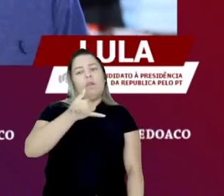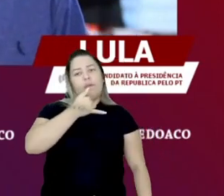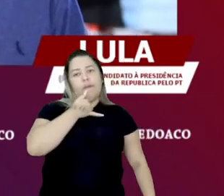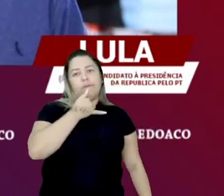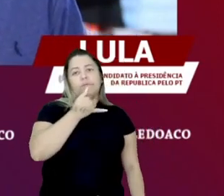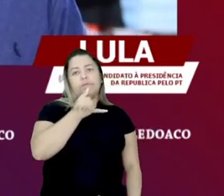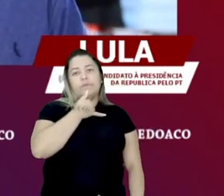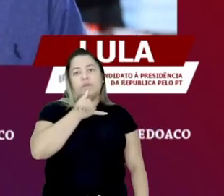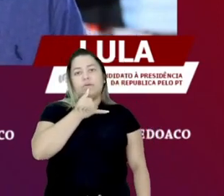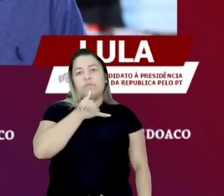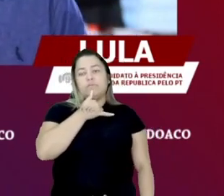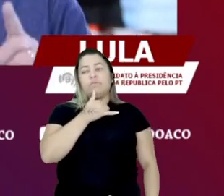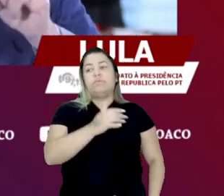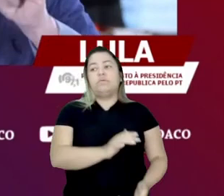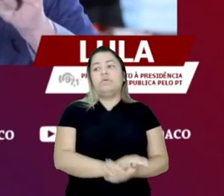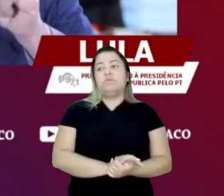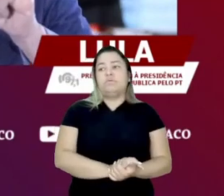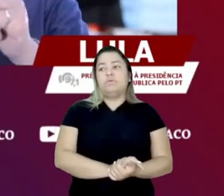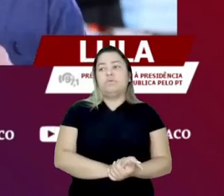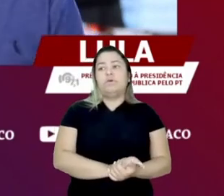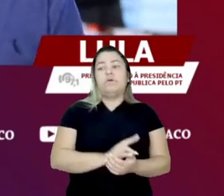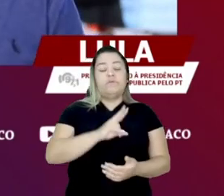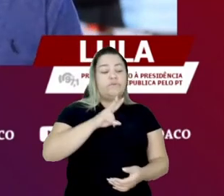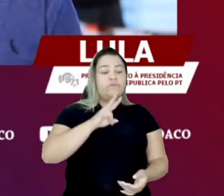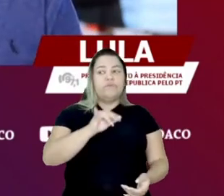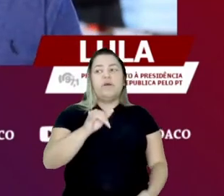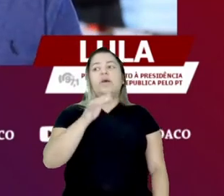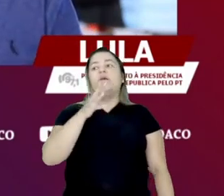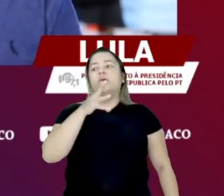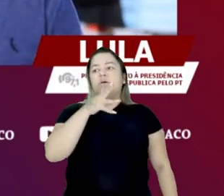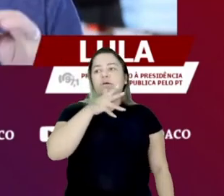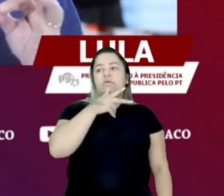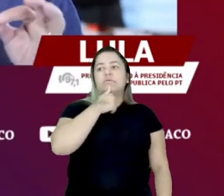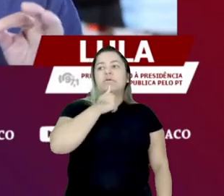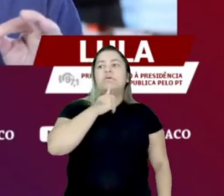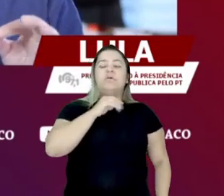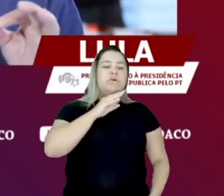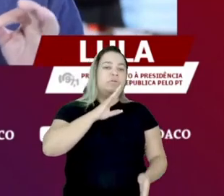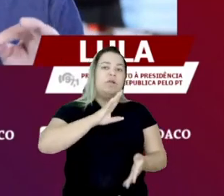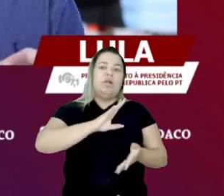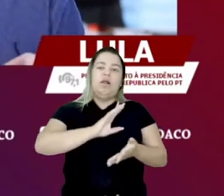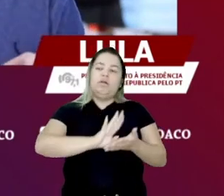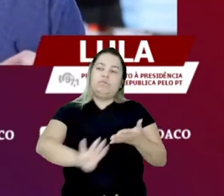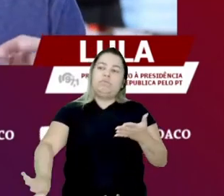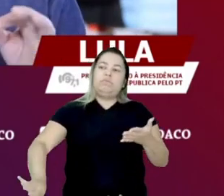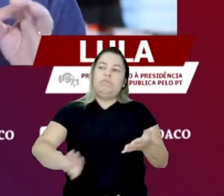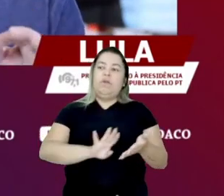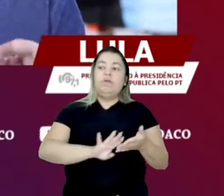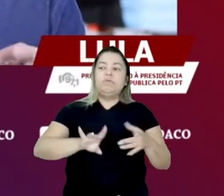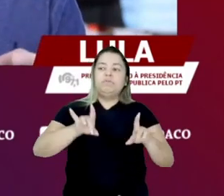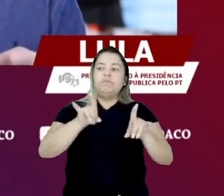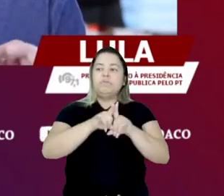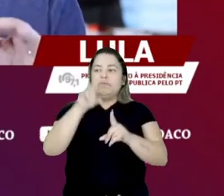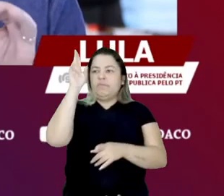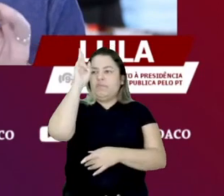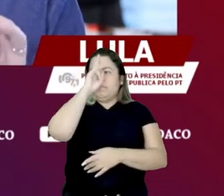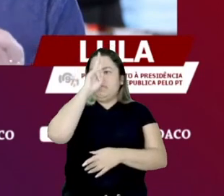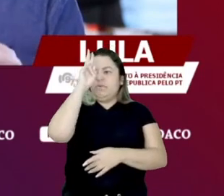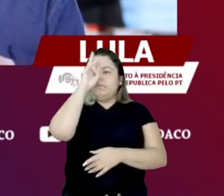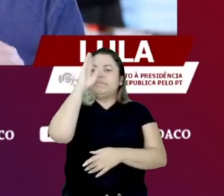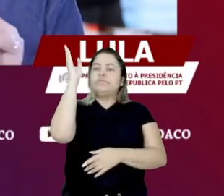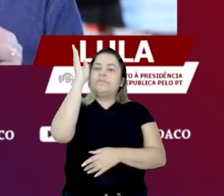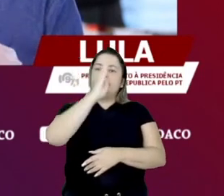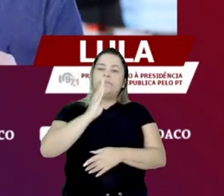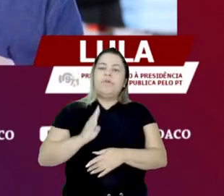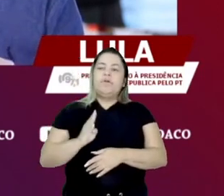lembrado, Jefferson, que quando eu fui prestar meu primeiro depoimento, isso está gravado, eu disse, olha, você está